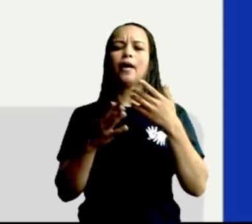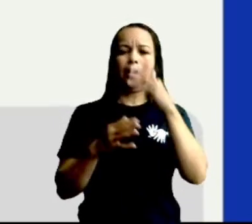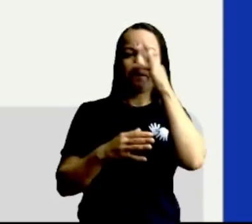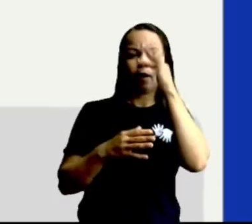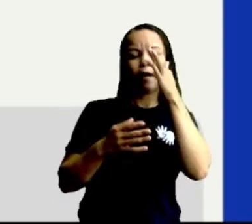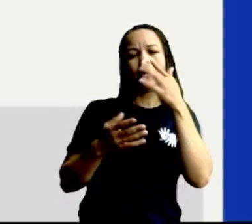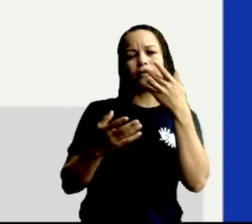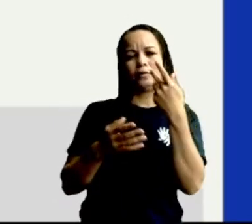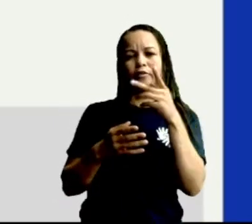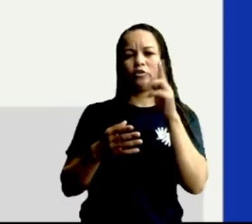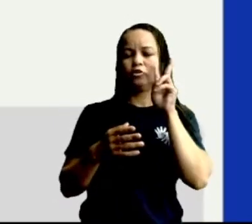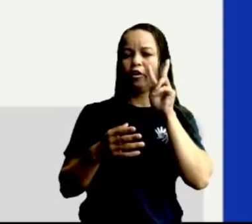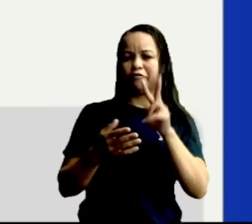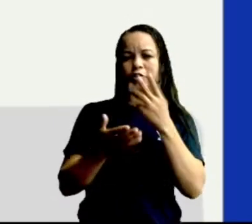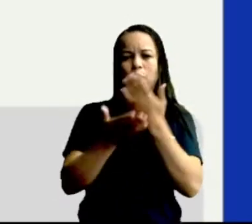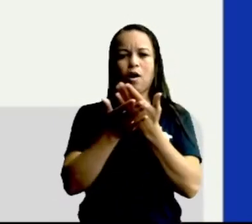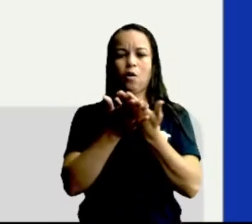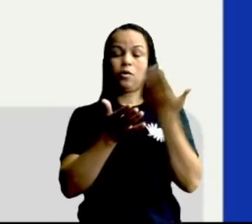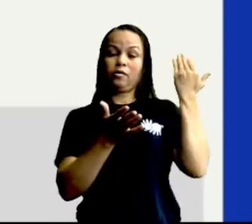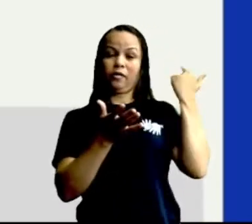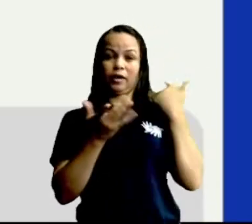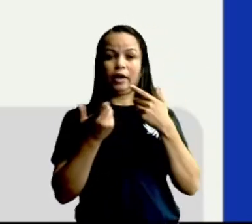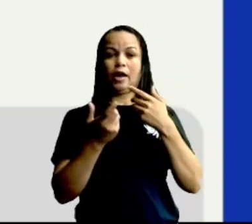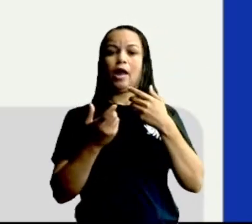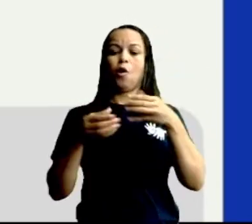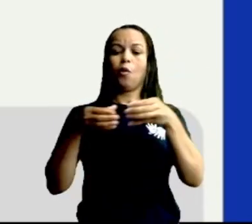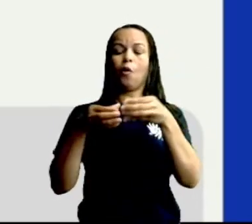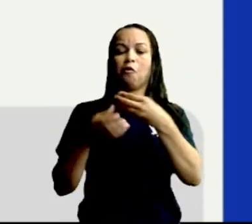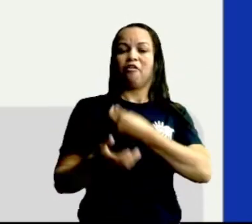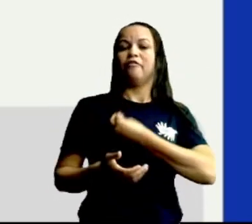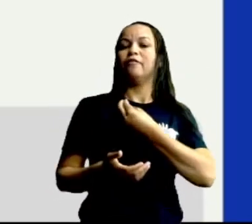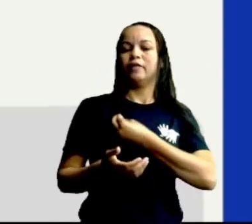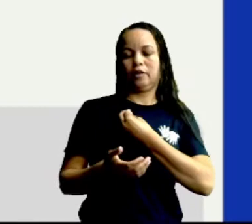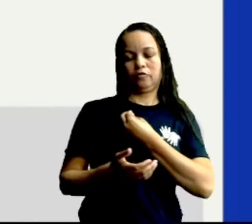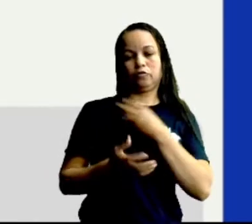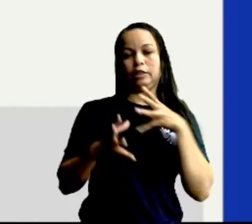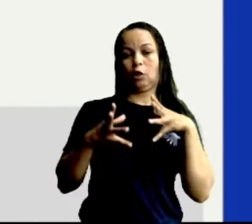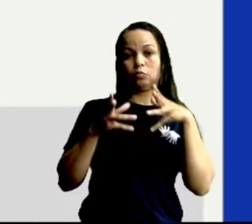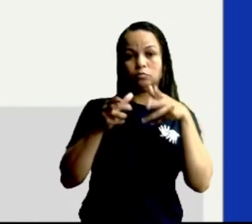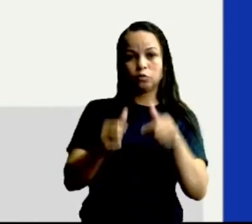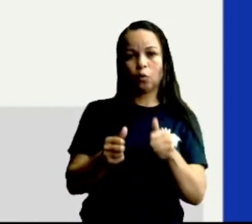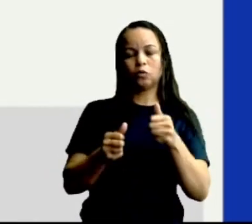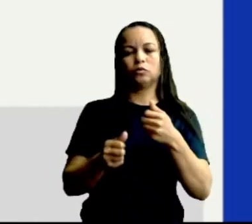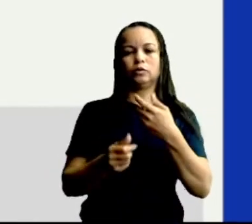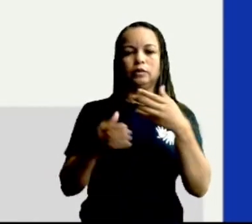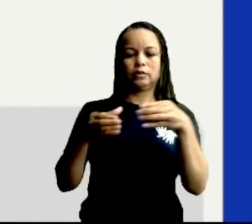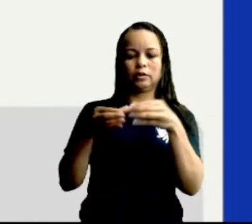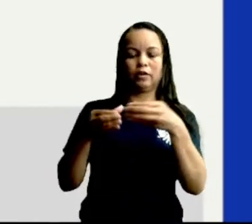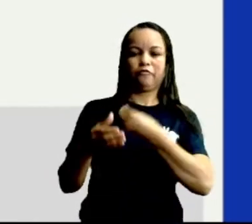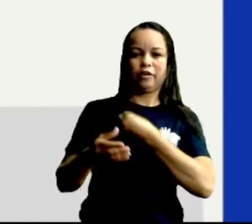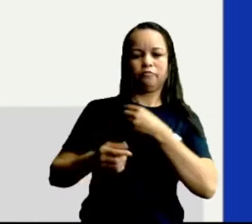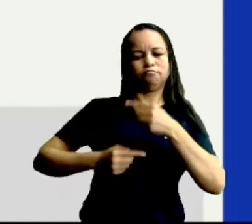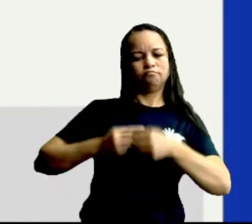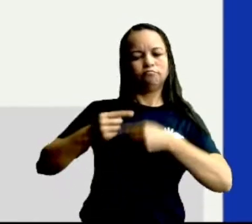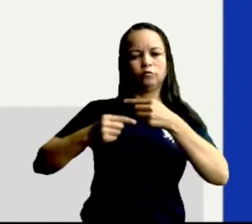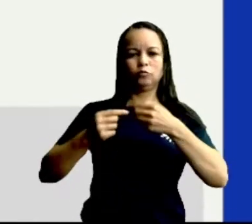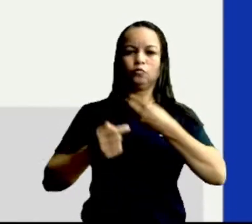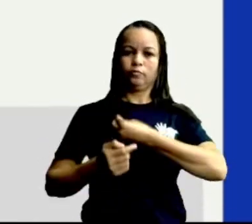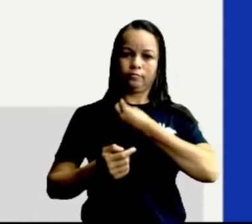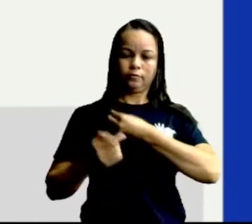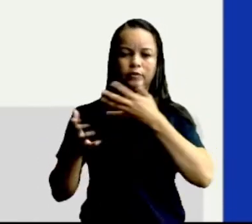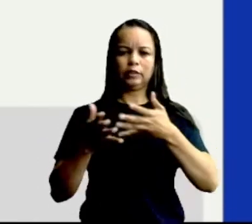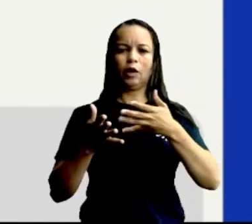é um ser vivo. E se ela é um ser vivo, todo ser vivo tem o seu ciclo de vida. Então,